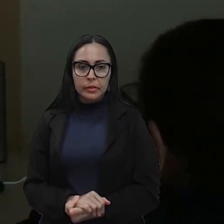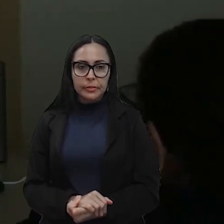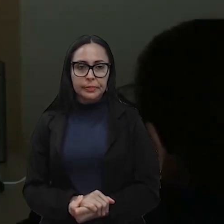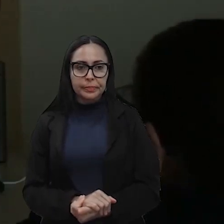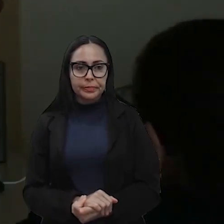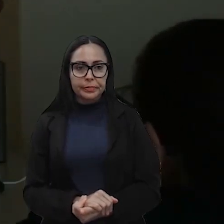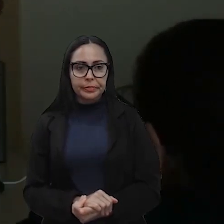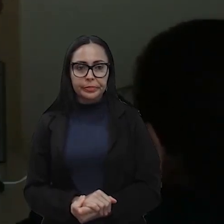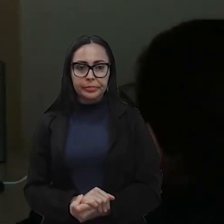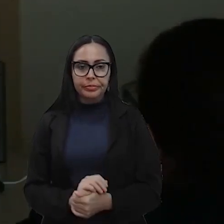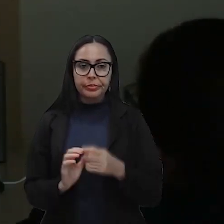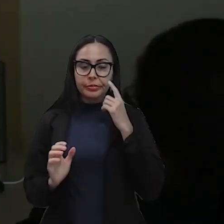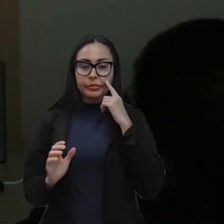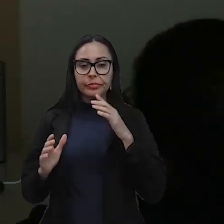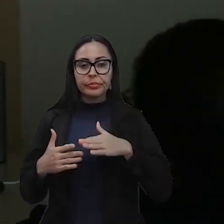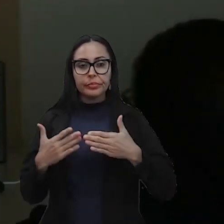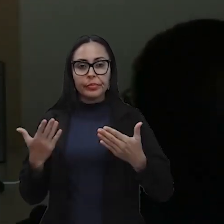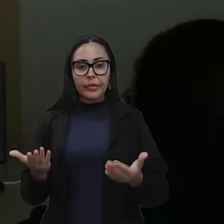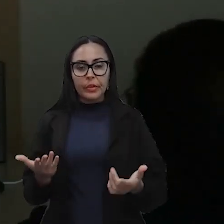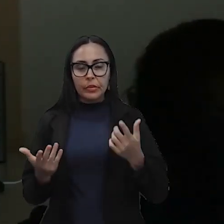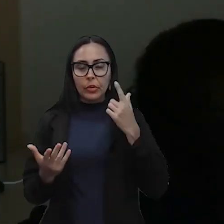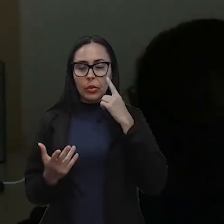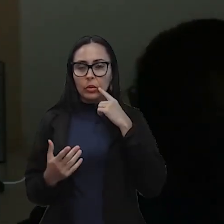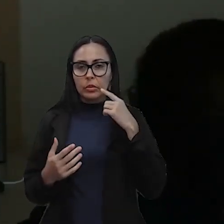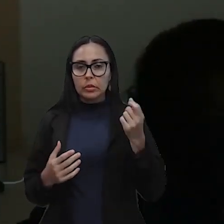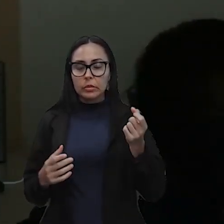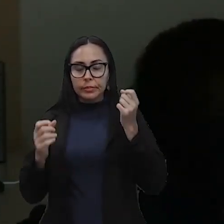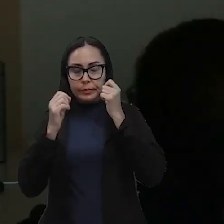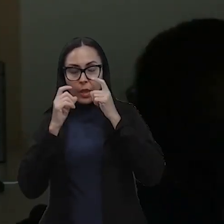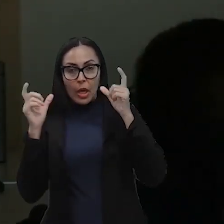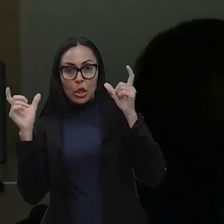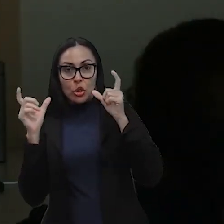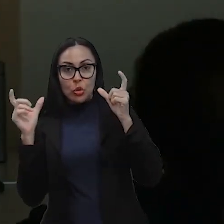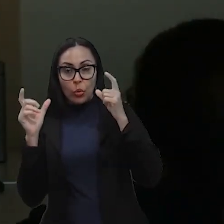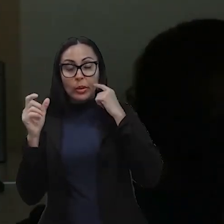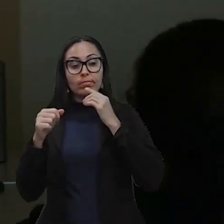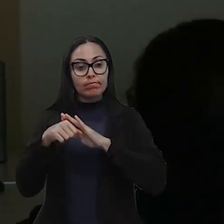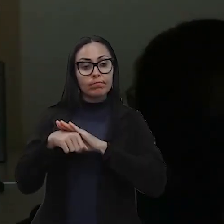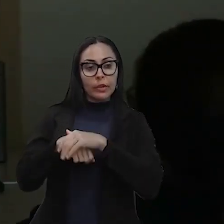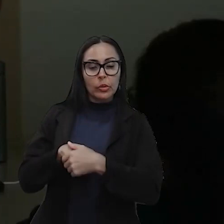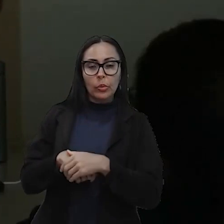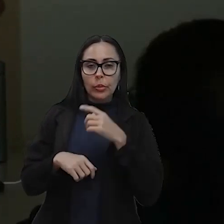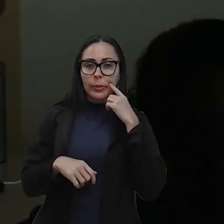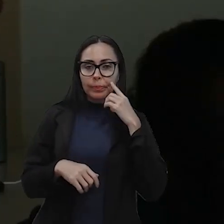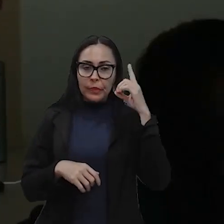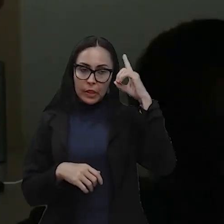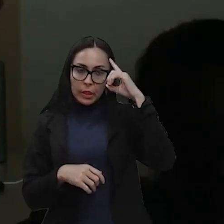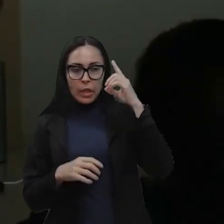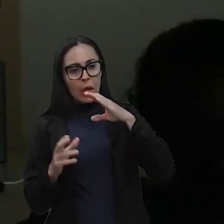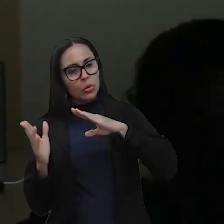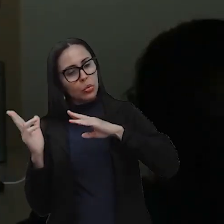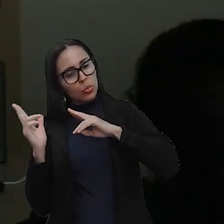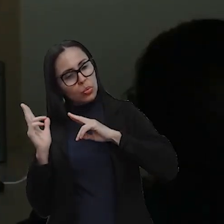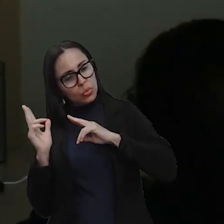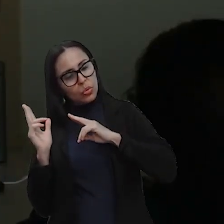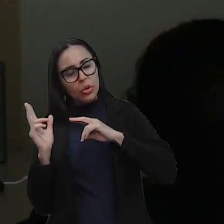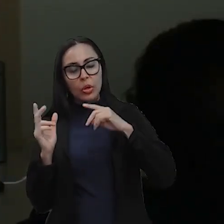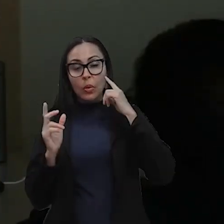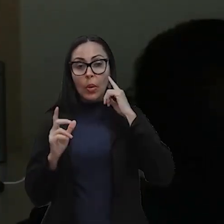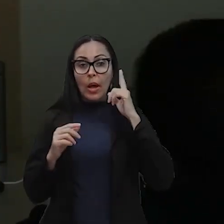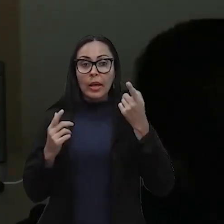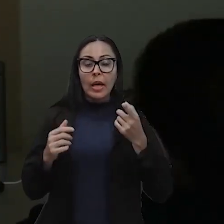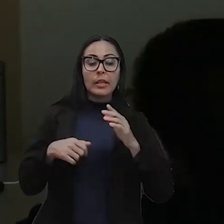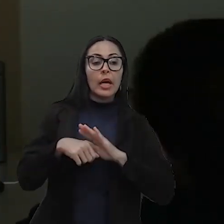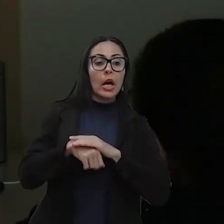Insônia noturna. De dia é um cochilo, que um sono que não cabe. Mas quando chega de noite, cadê o sono? Que não está chegando tão rapidamente